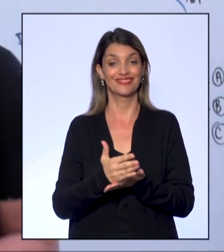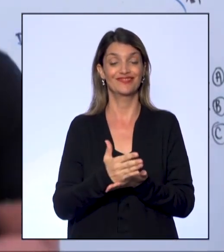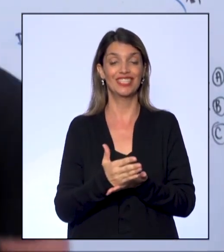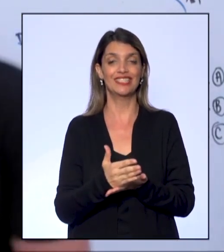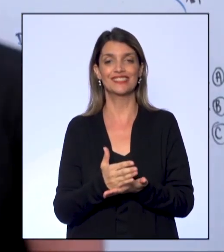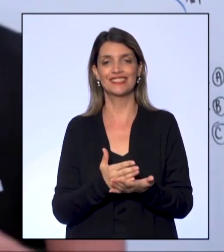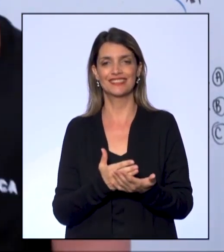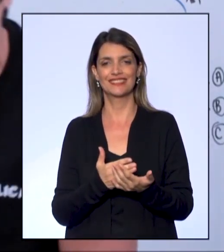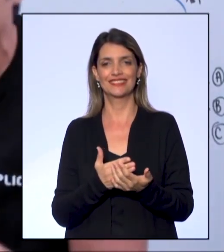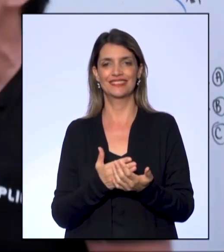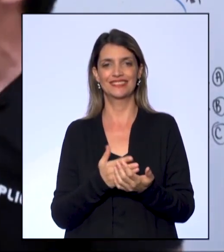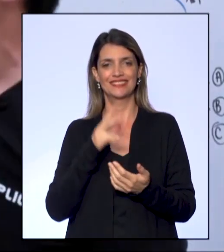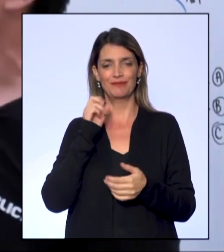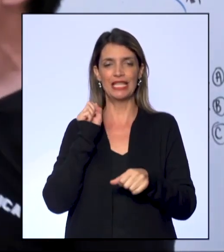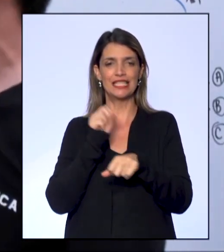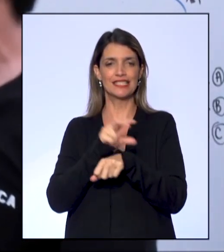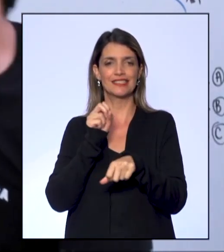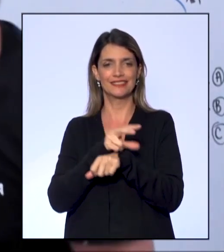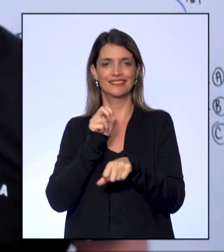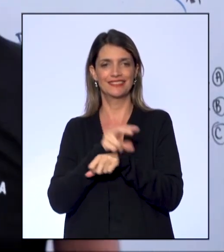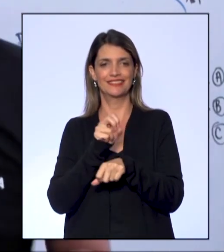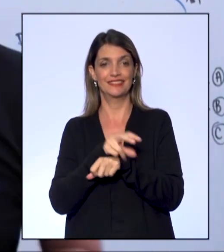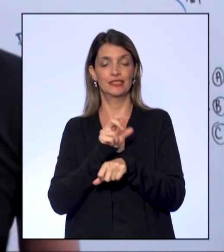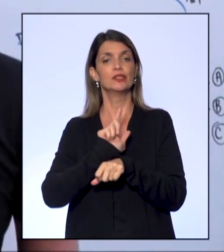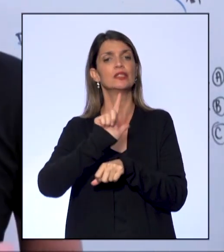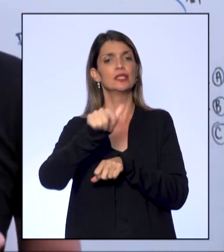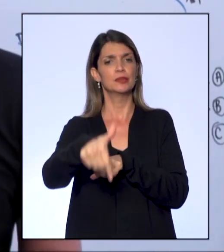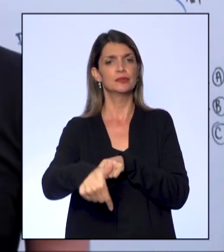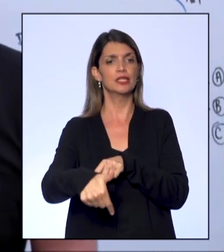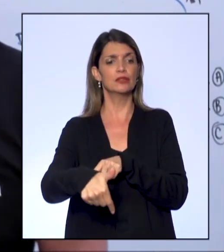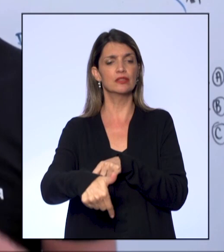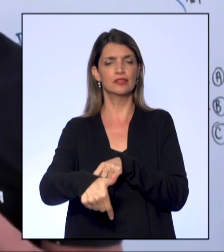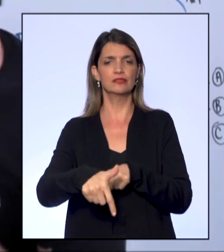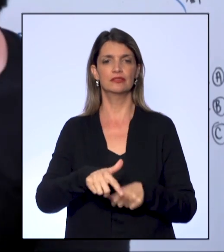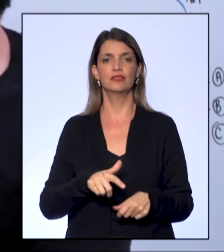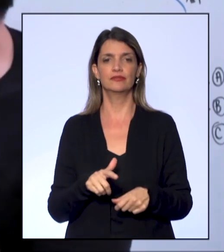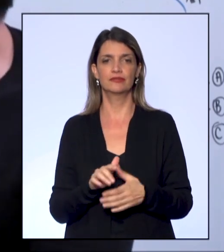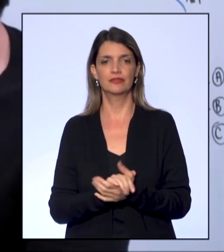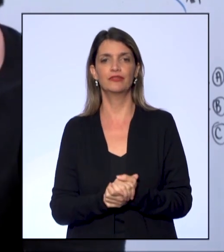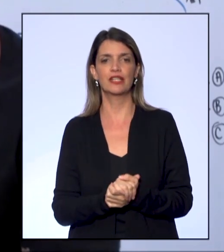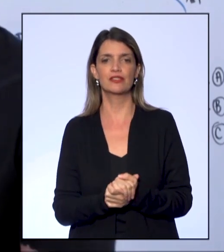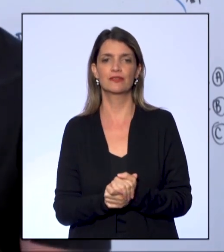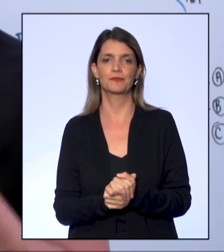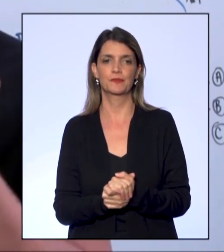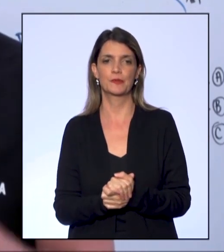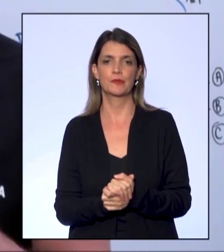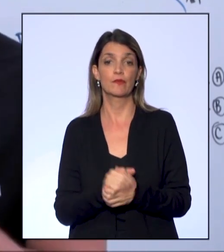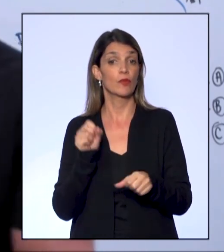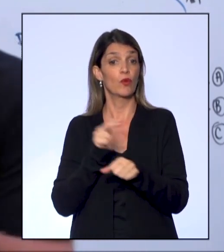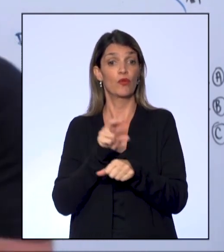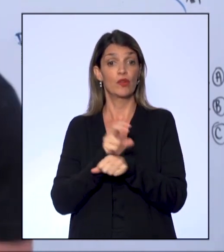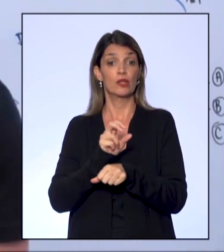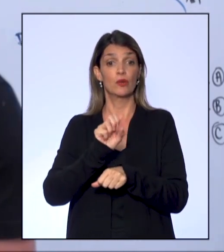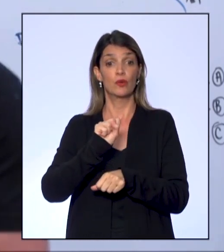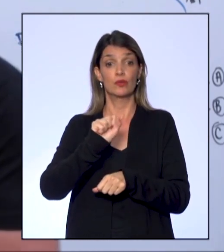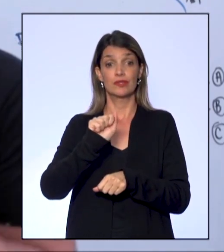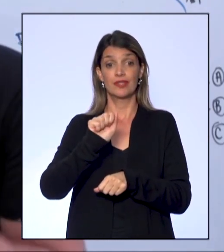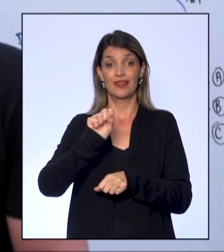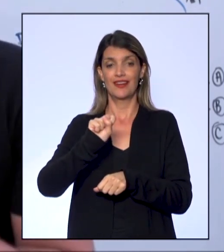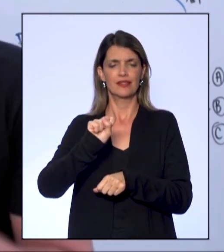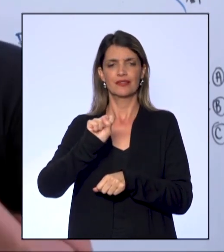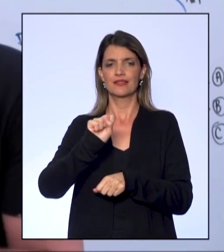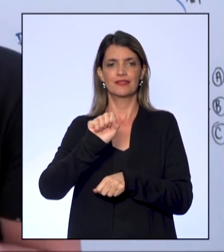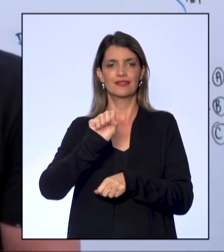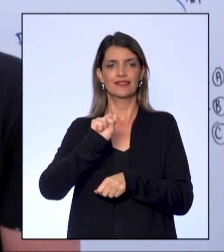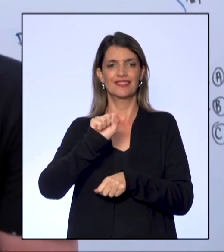aqui um geral sobre vírus, tá? E depois, claro, como exemplo, a gente vai ter aqui o vírus que a gente chama de SARS-CoV-2. A gente já